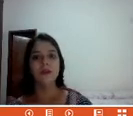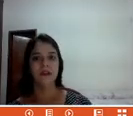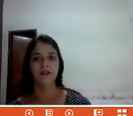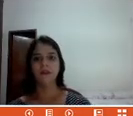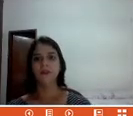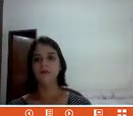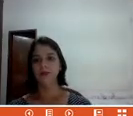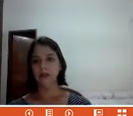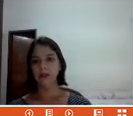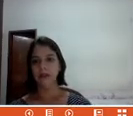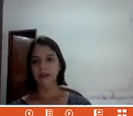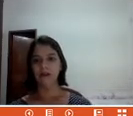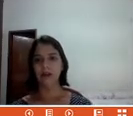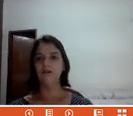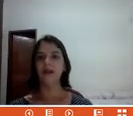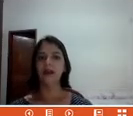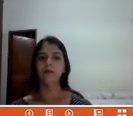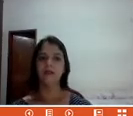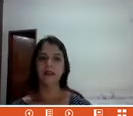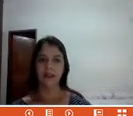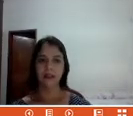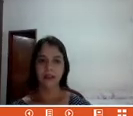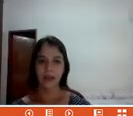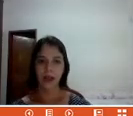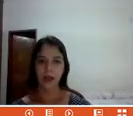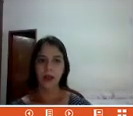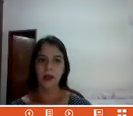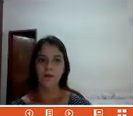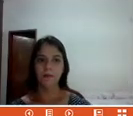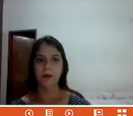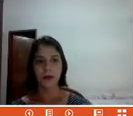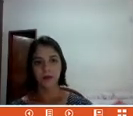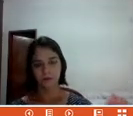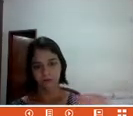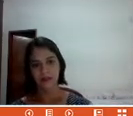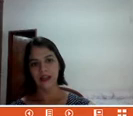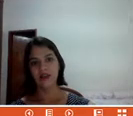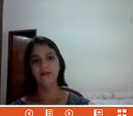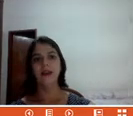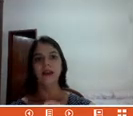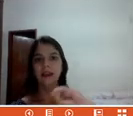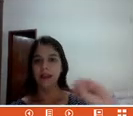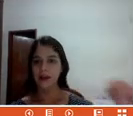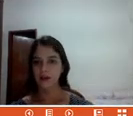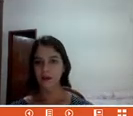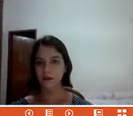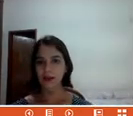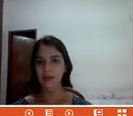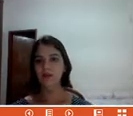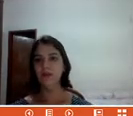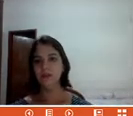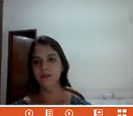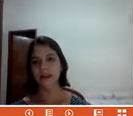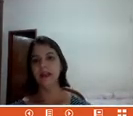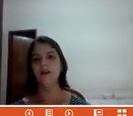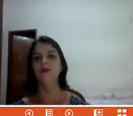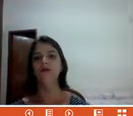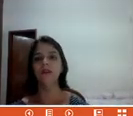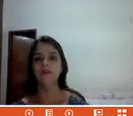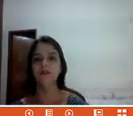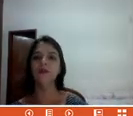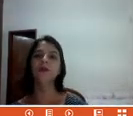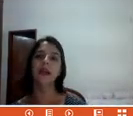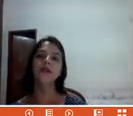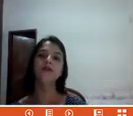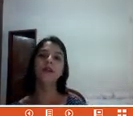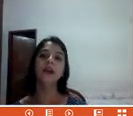Duas observações importantes que eu quero falar aqui para vocês. Primeiro, até já falei que ela não é uma língua universal. Vocês